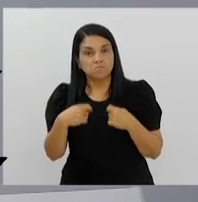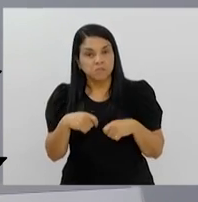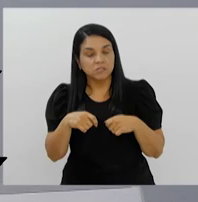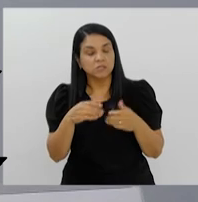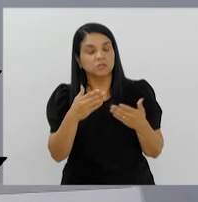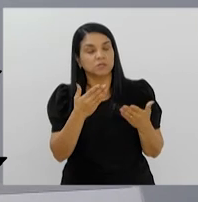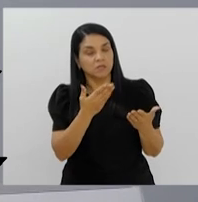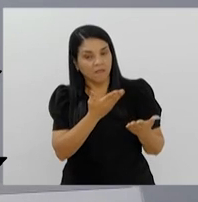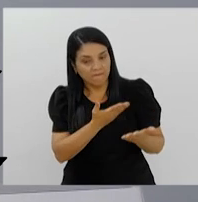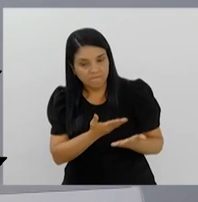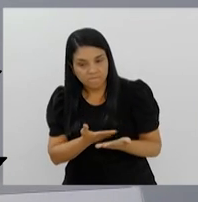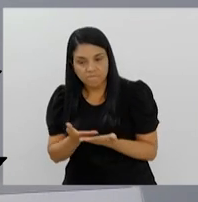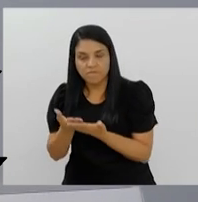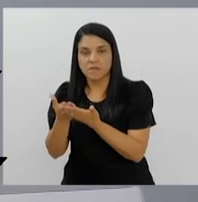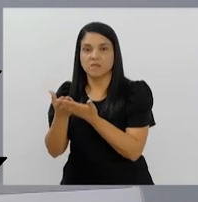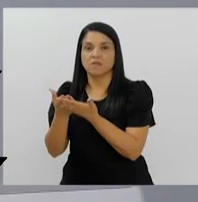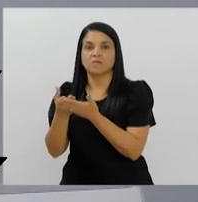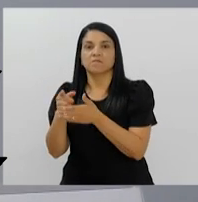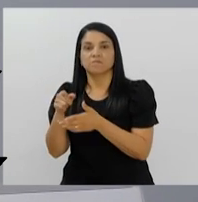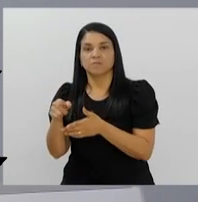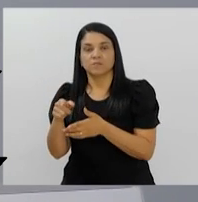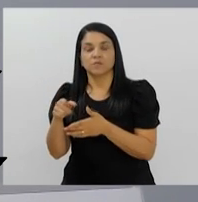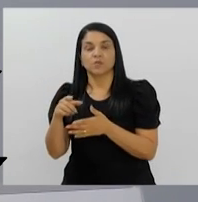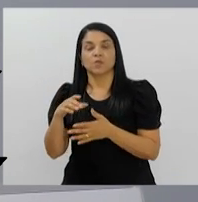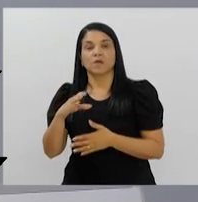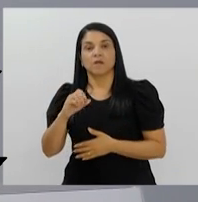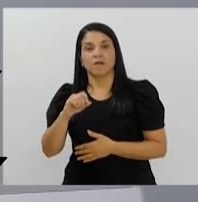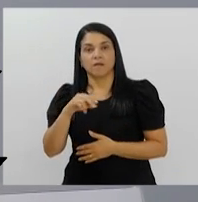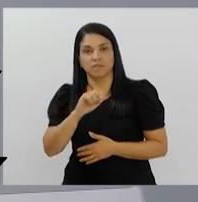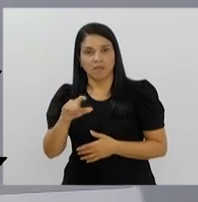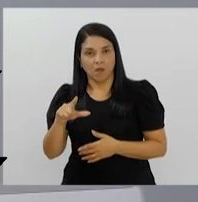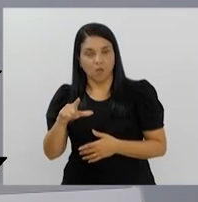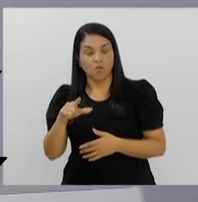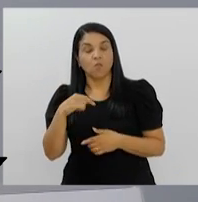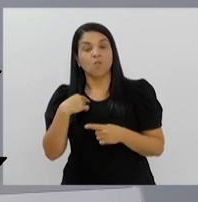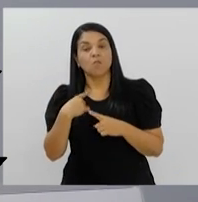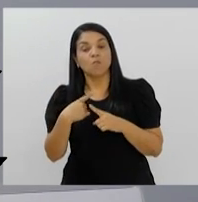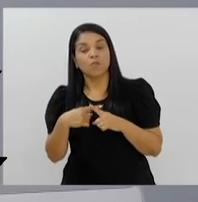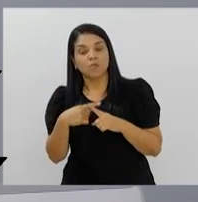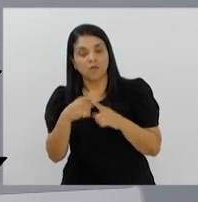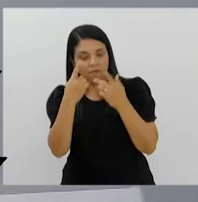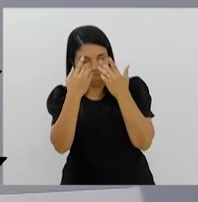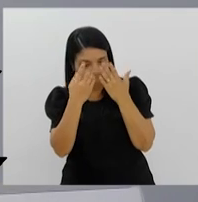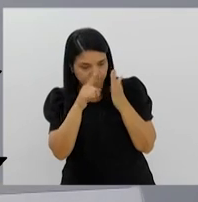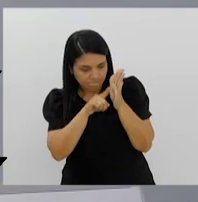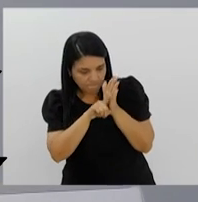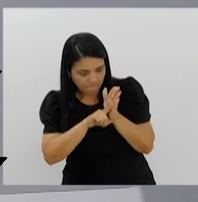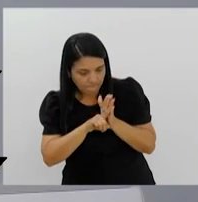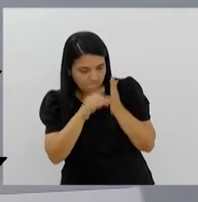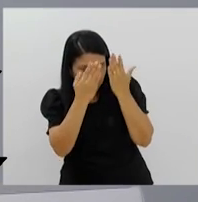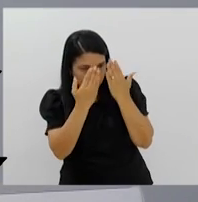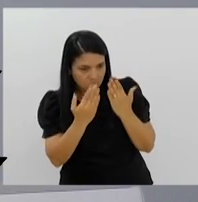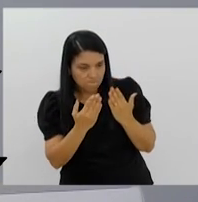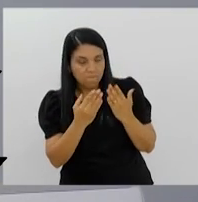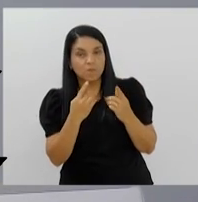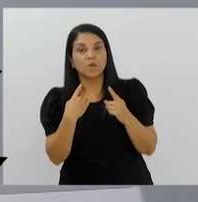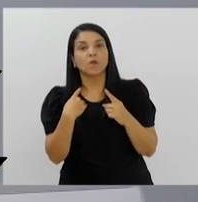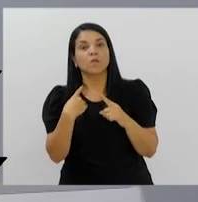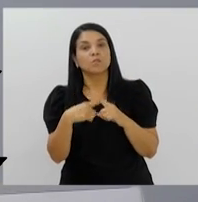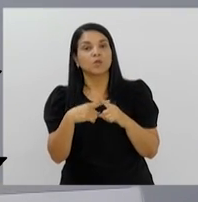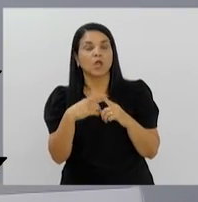envie para esse canal que a gente vai disponibilizar para que a gente possa apurar o porqu que não houve eventualmente uma